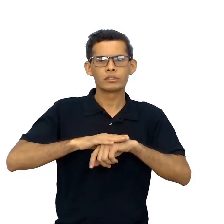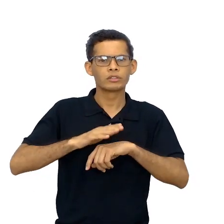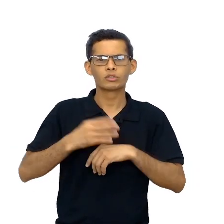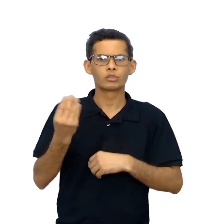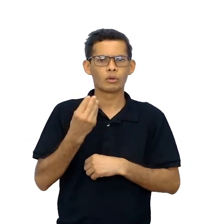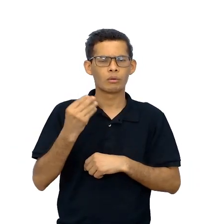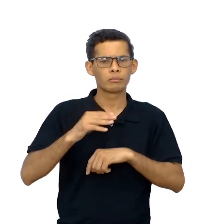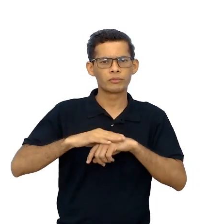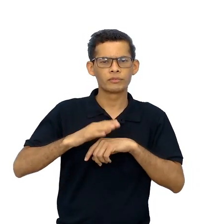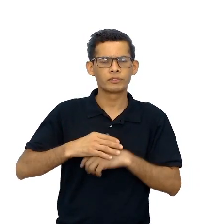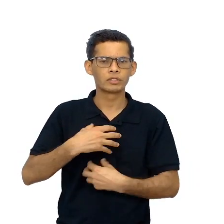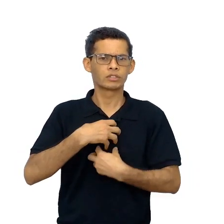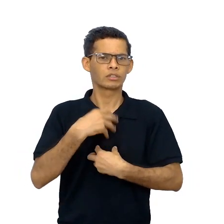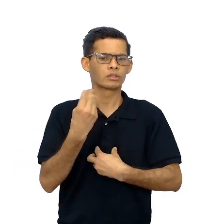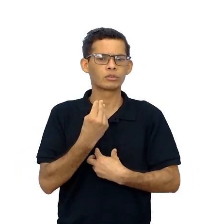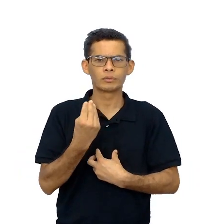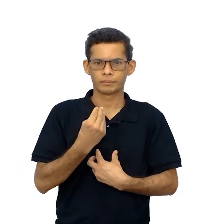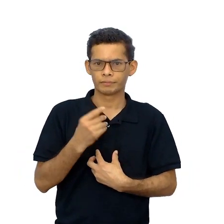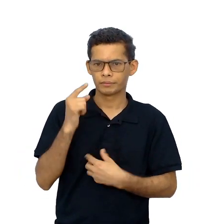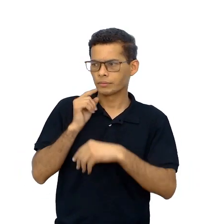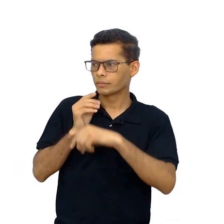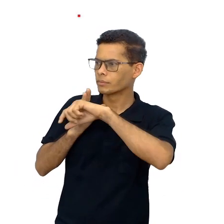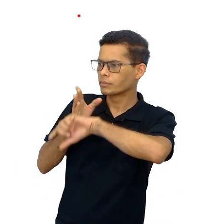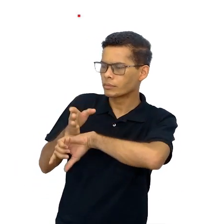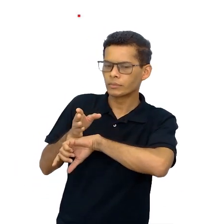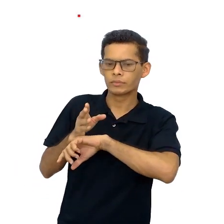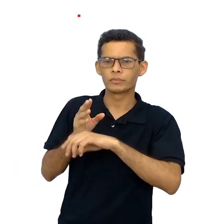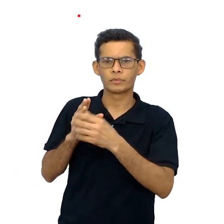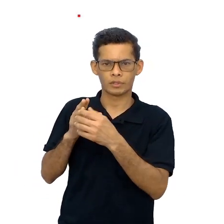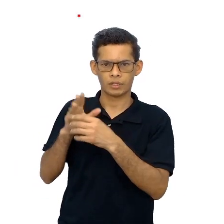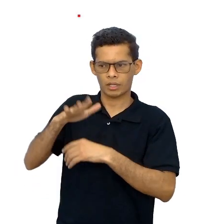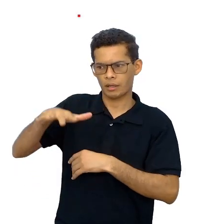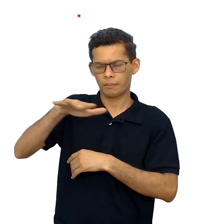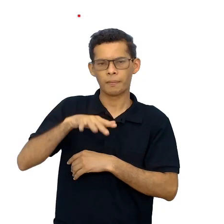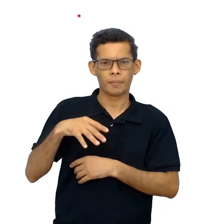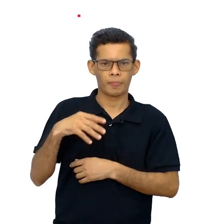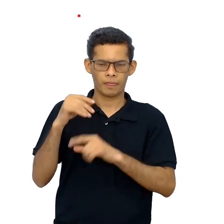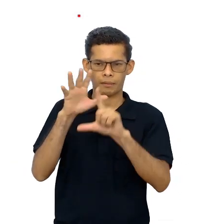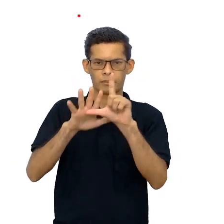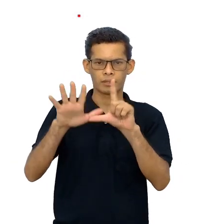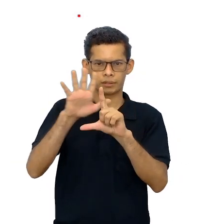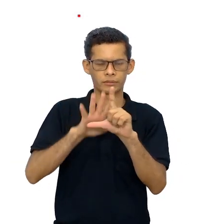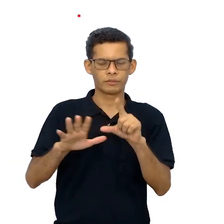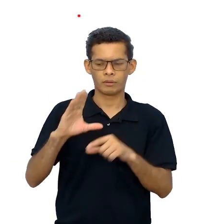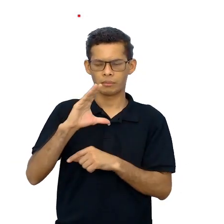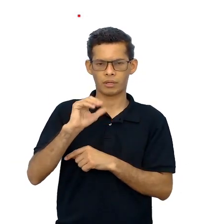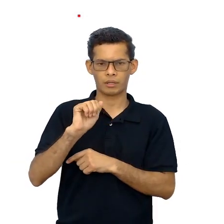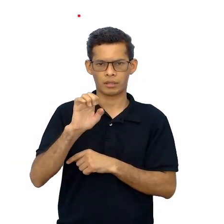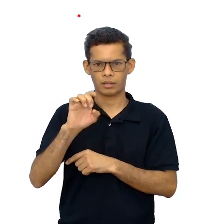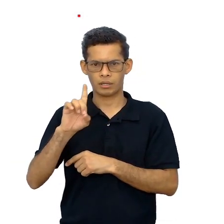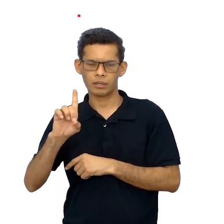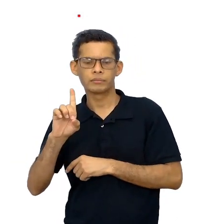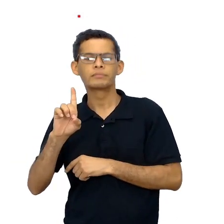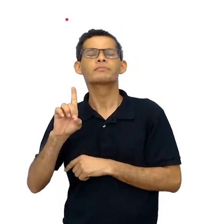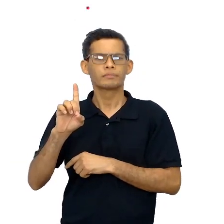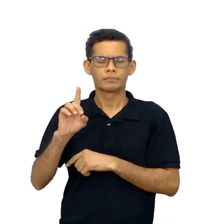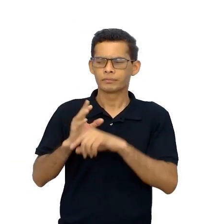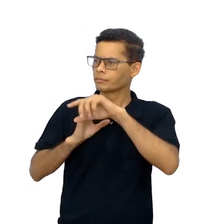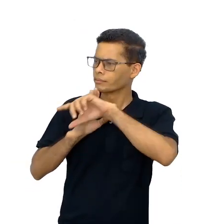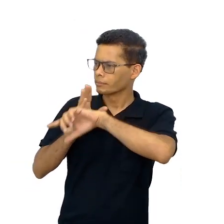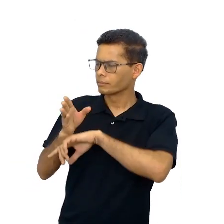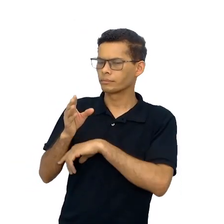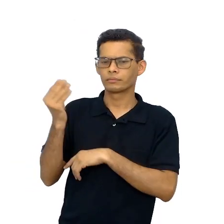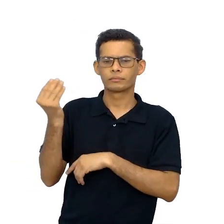professores, né? Nós entramos na plataforma do CAED, entramos em guia de atividade